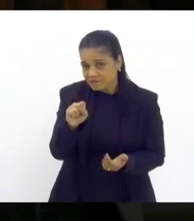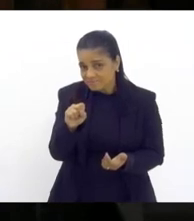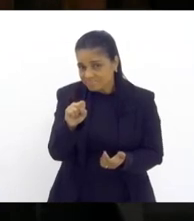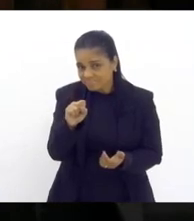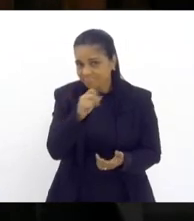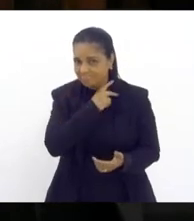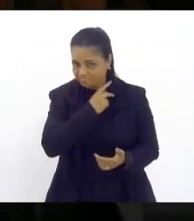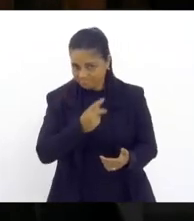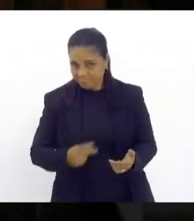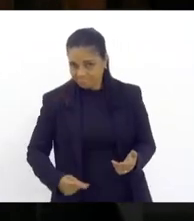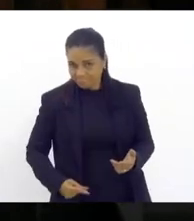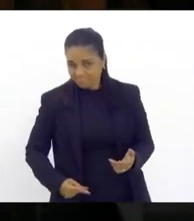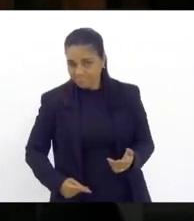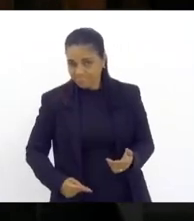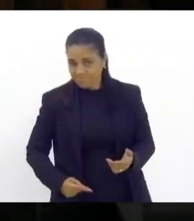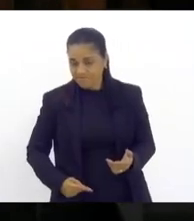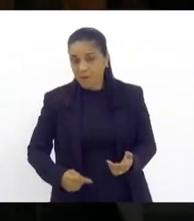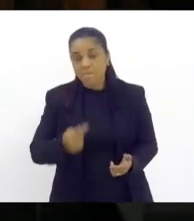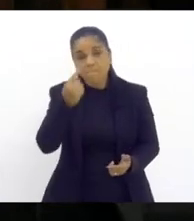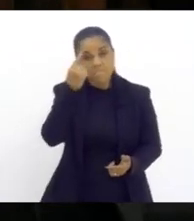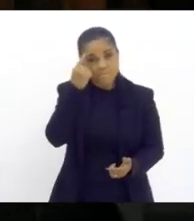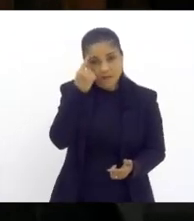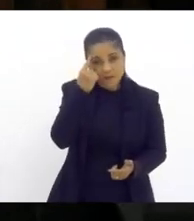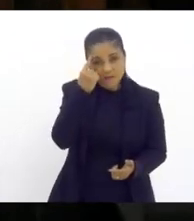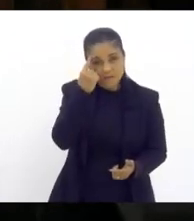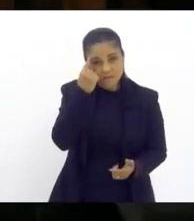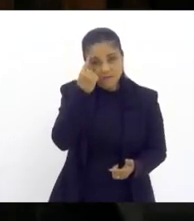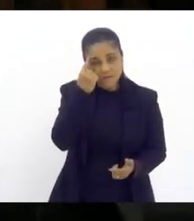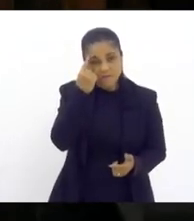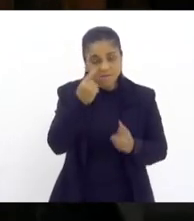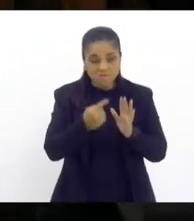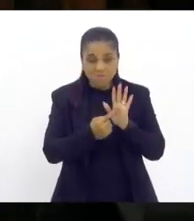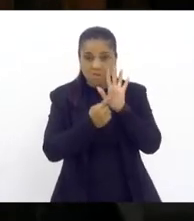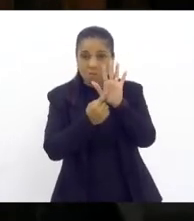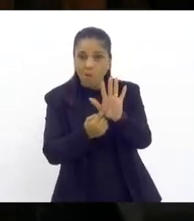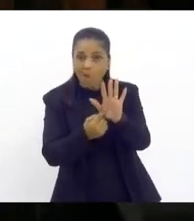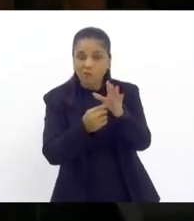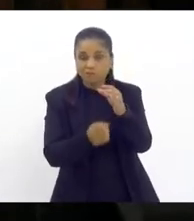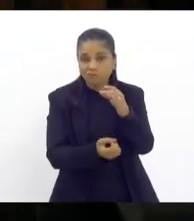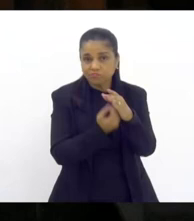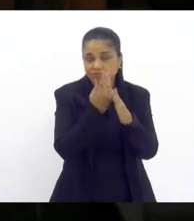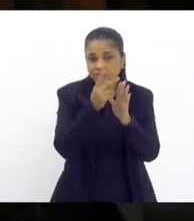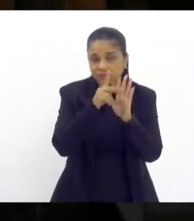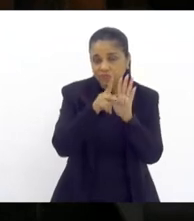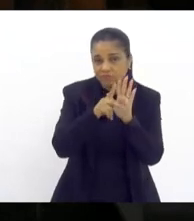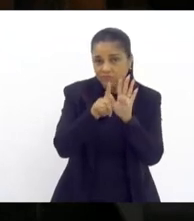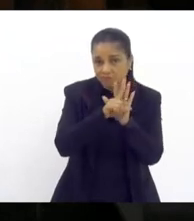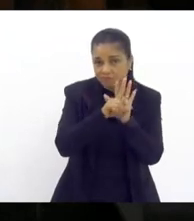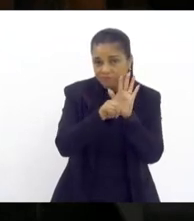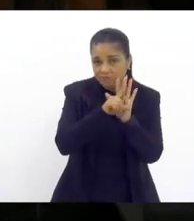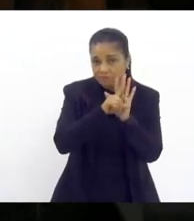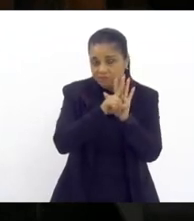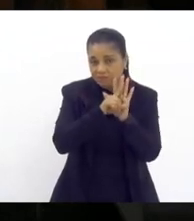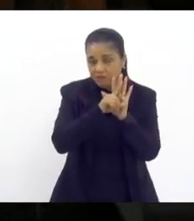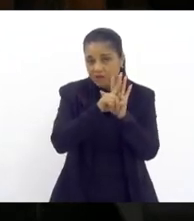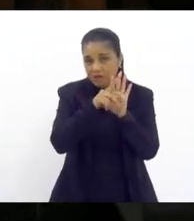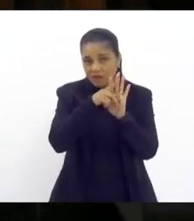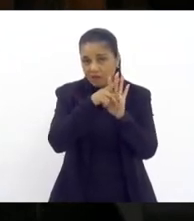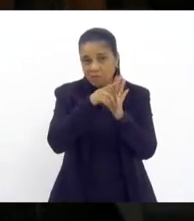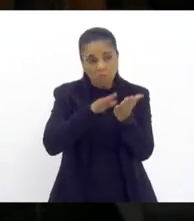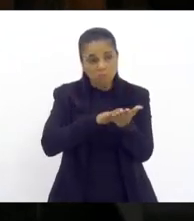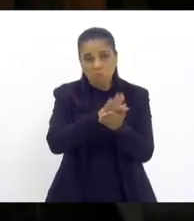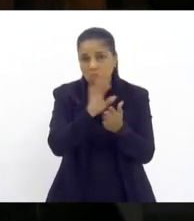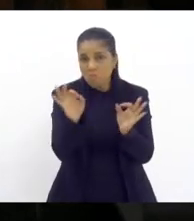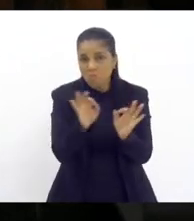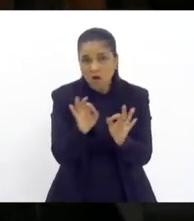presidente? Imagine, Vossa Excelência, apresenta um projeto de lei e não publica. O